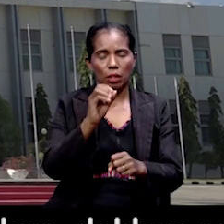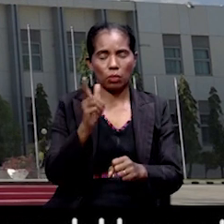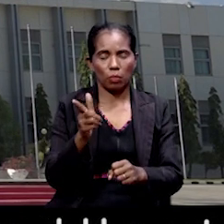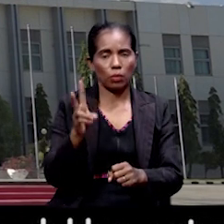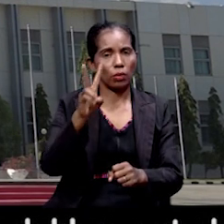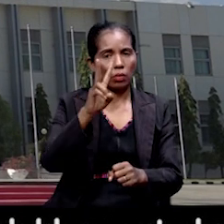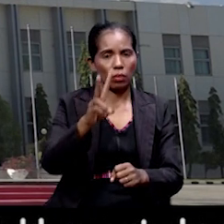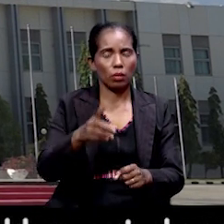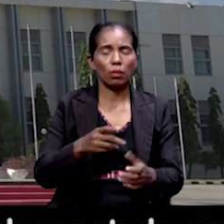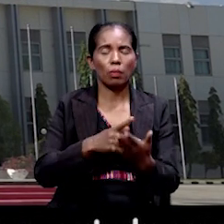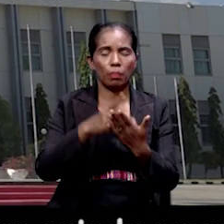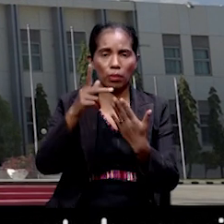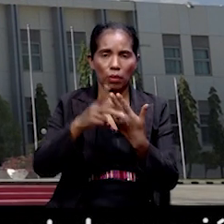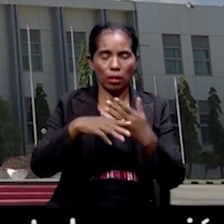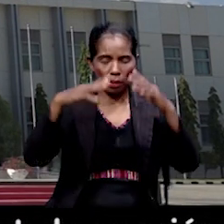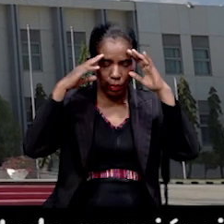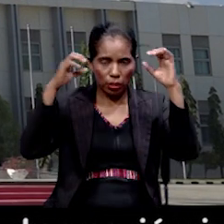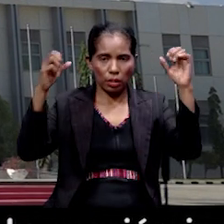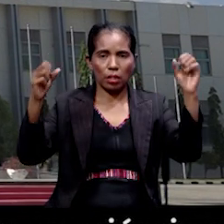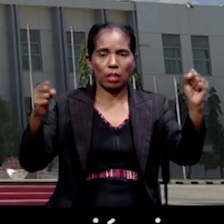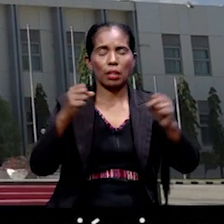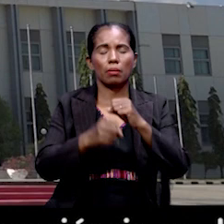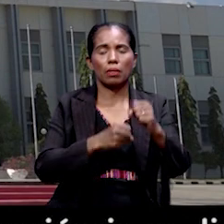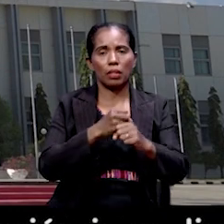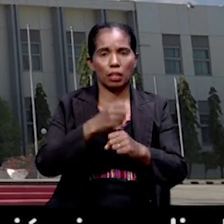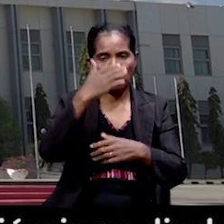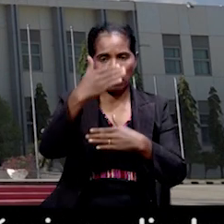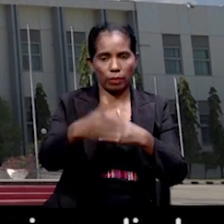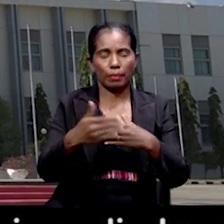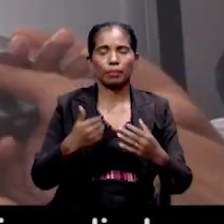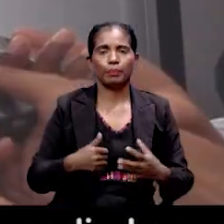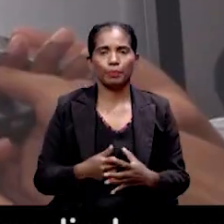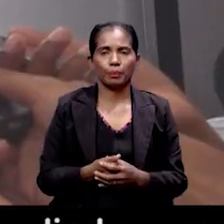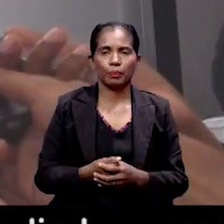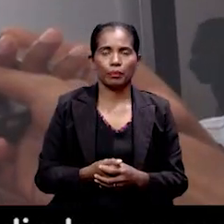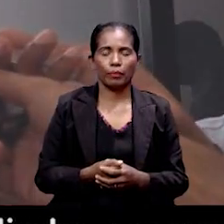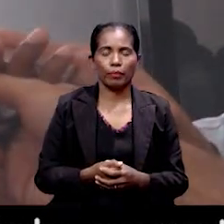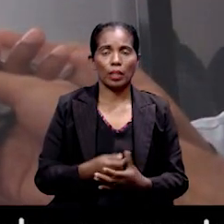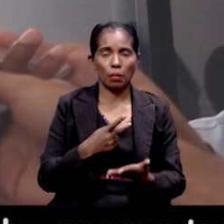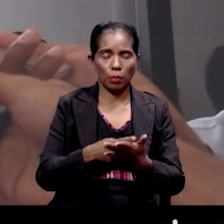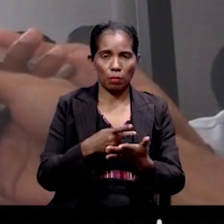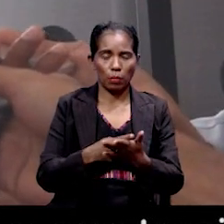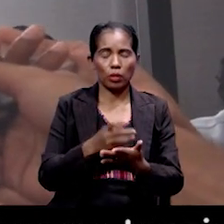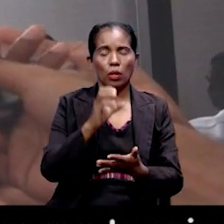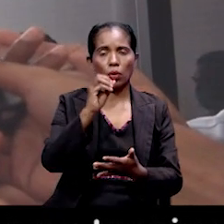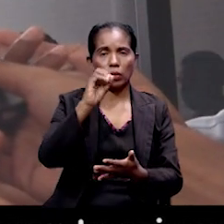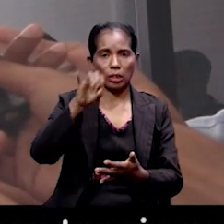no Programa Presidência da República Nia Batinan Oin. Proposta orçamento da Presidência da República